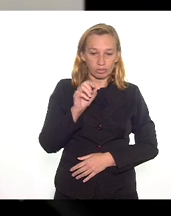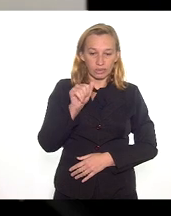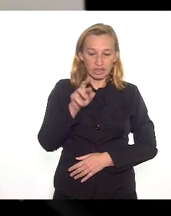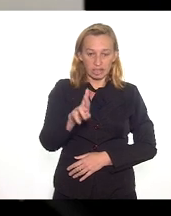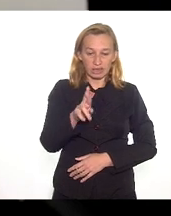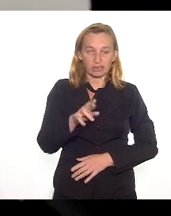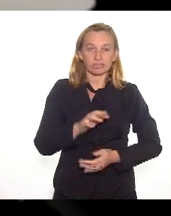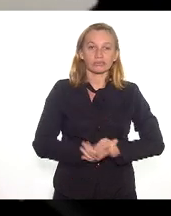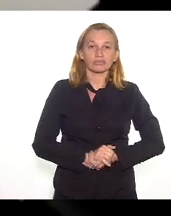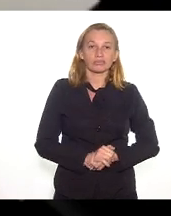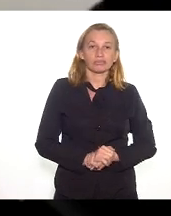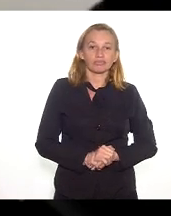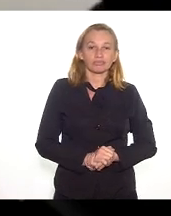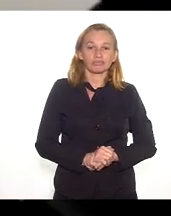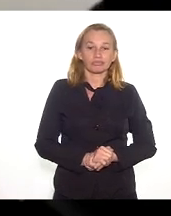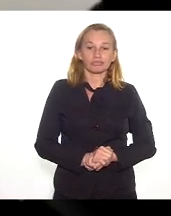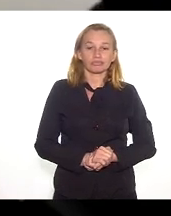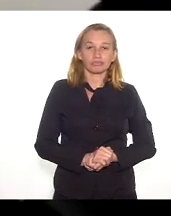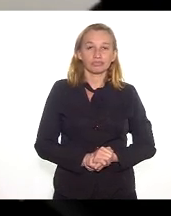Deputado Rodrigo Bacelar.